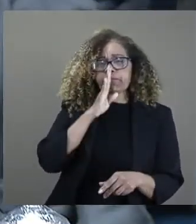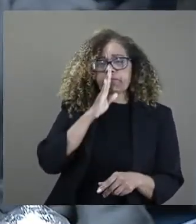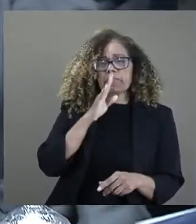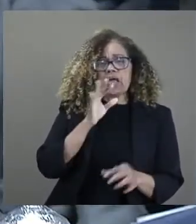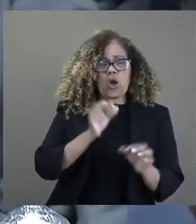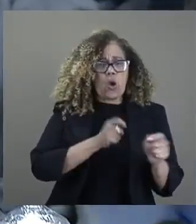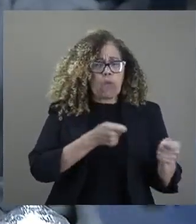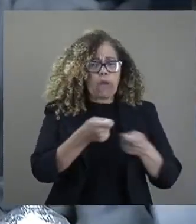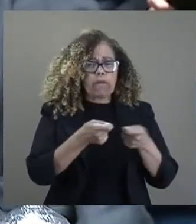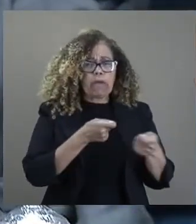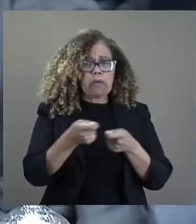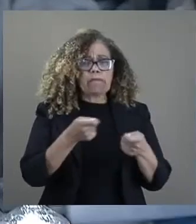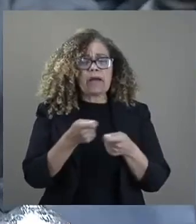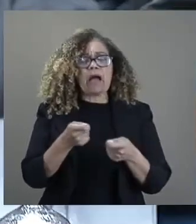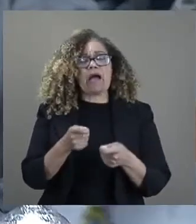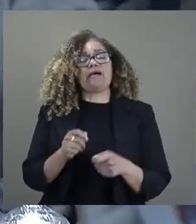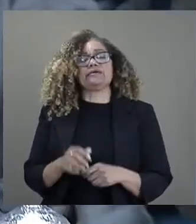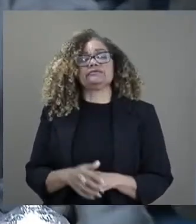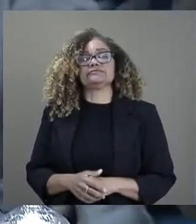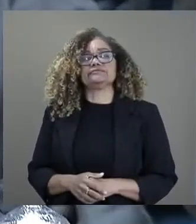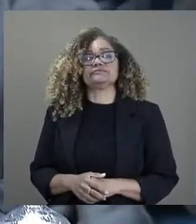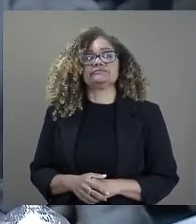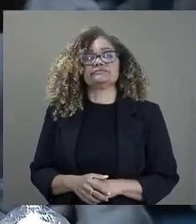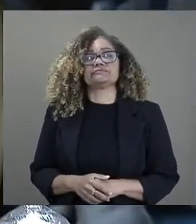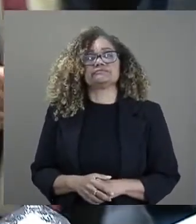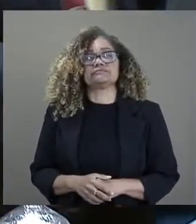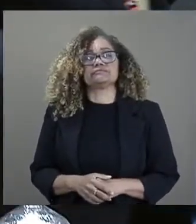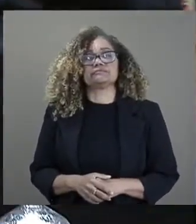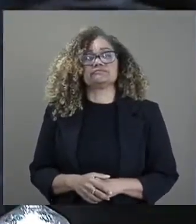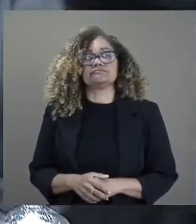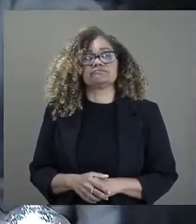e colocar a oposição numa